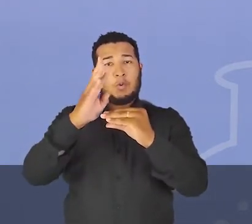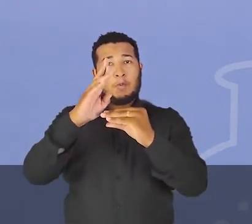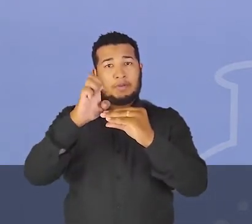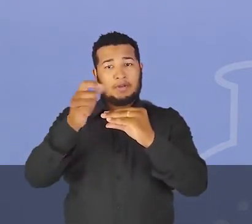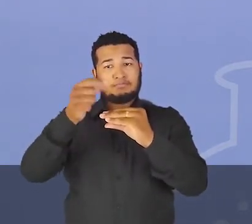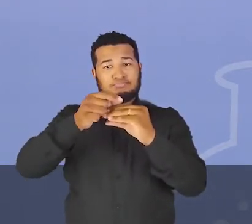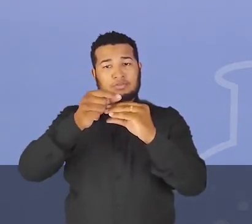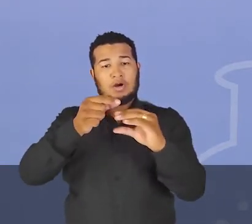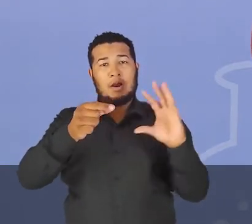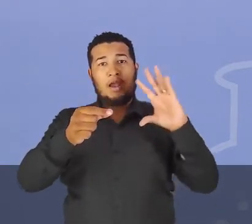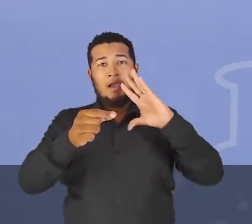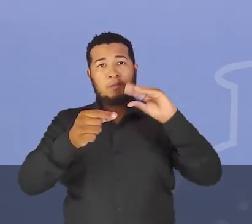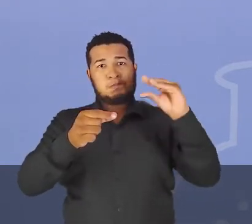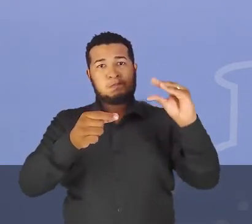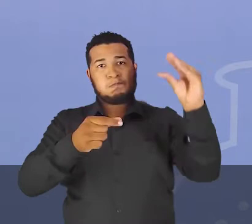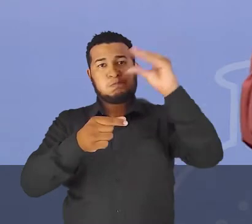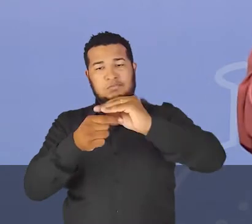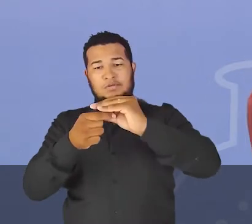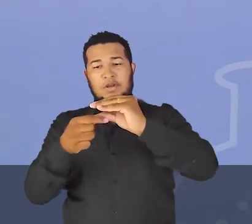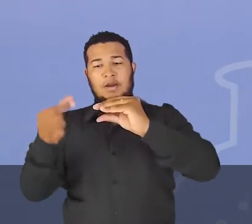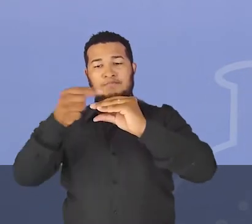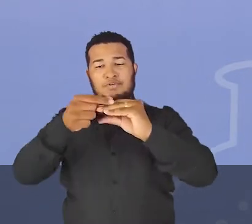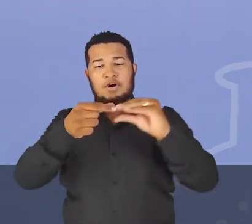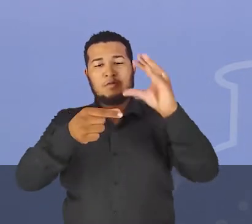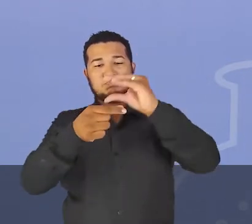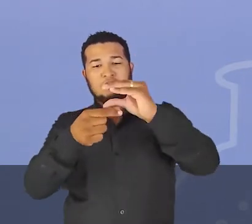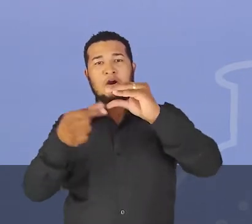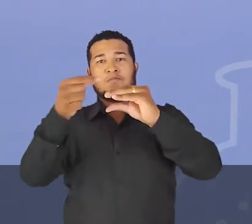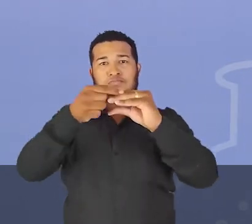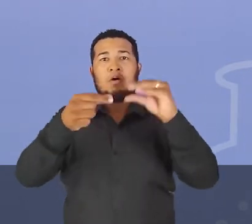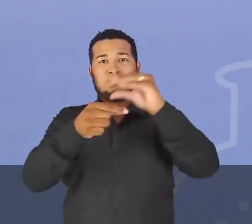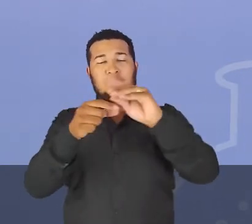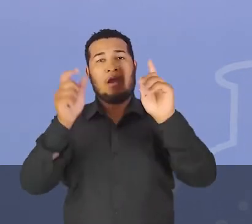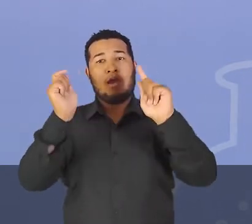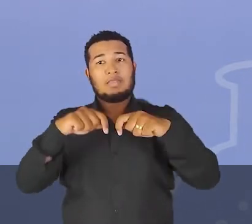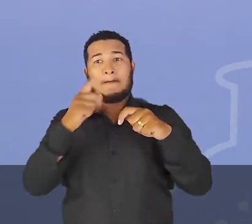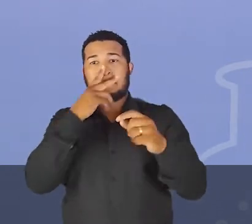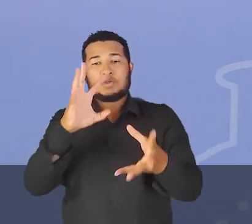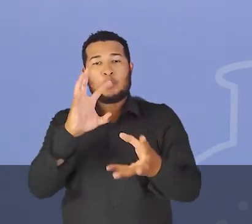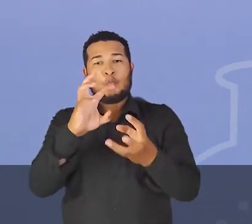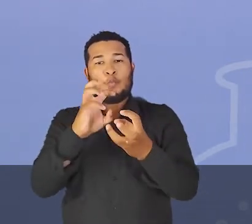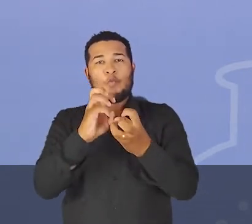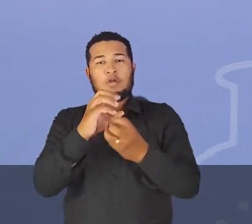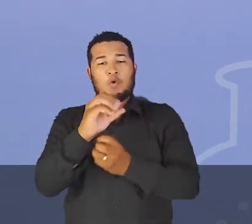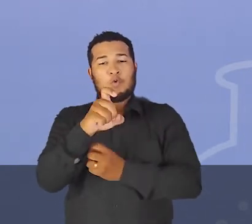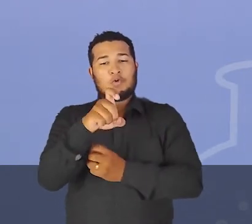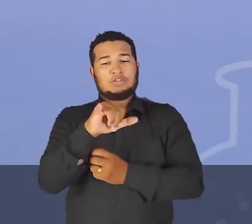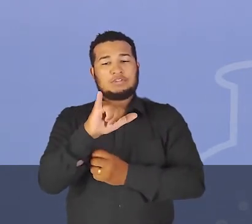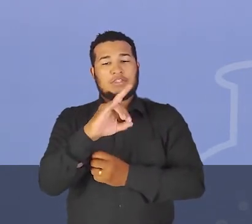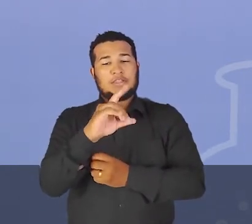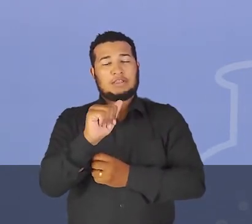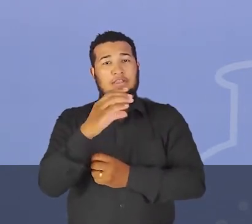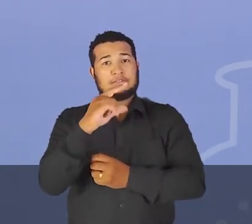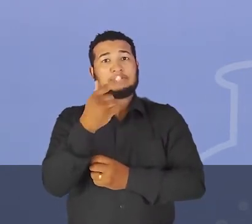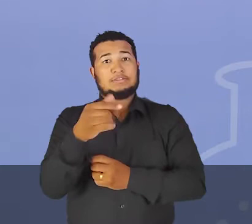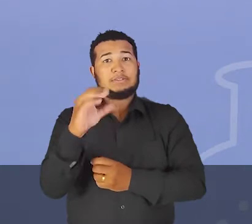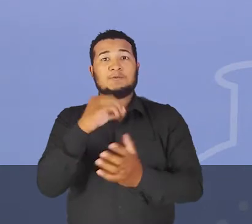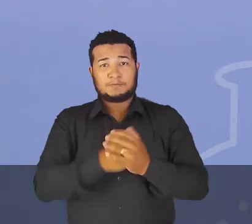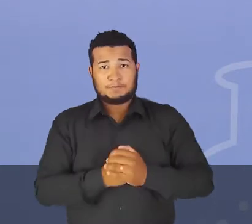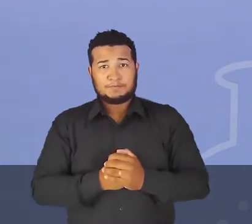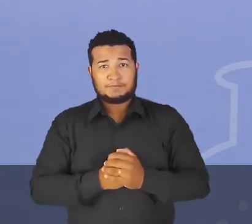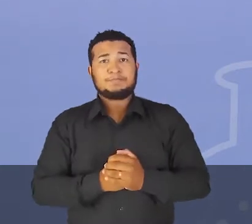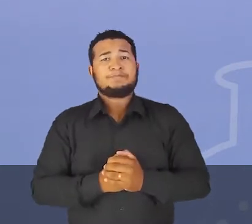e vai intercalando os metais. Então, vai haver a oxidação do zinco. Aí, o que vai acontecer, então? Se